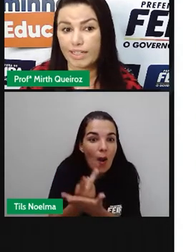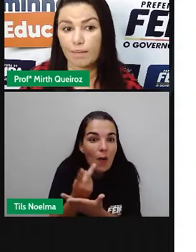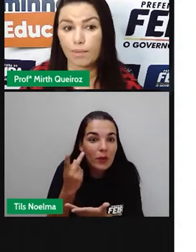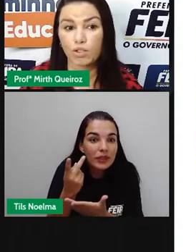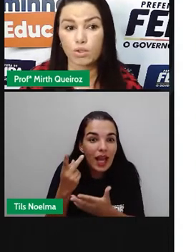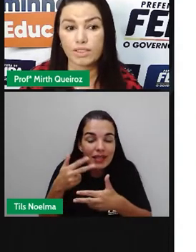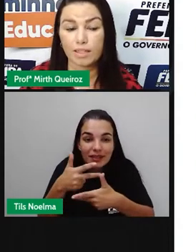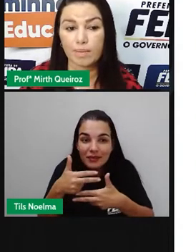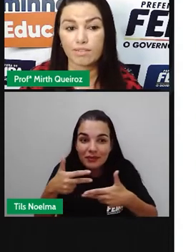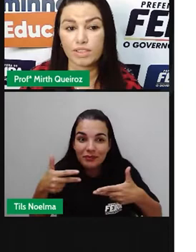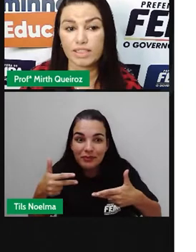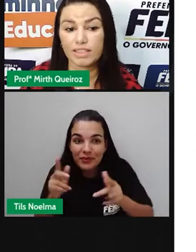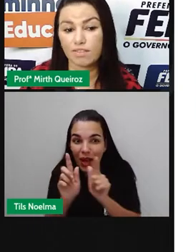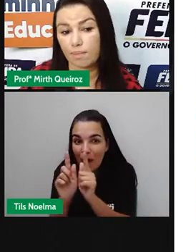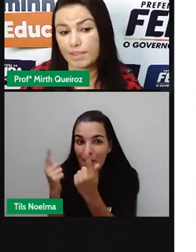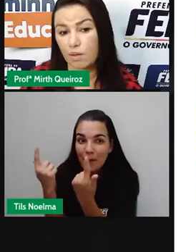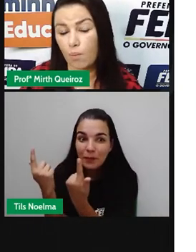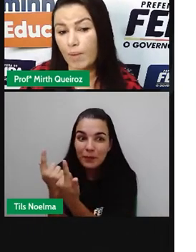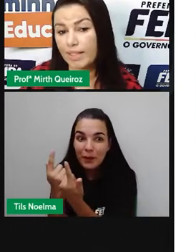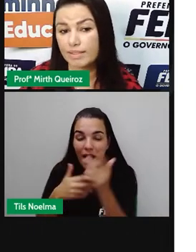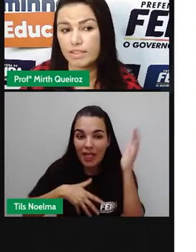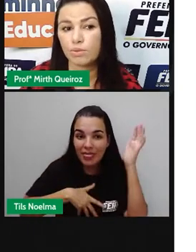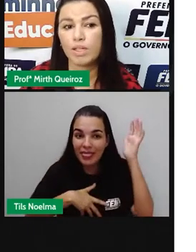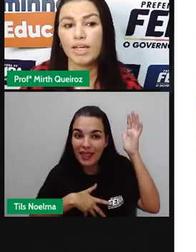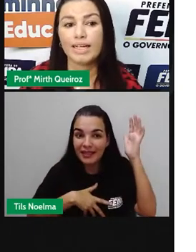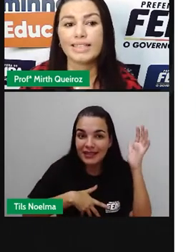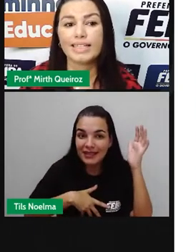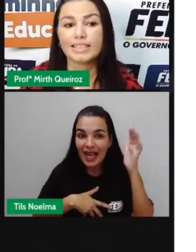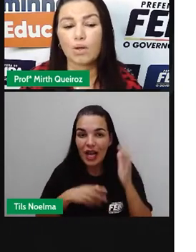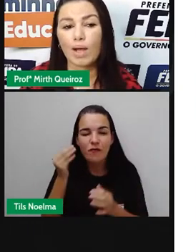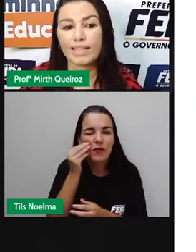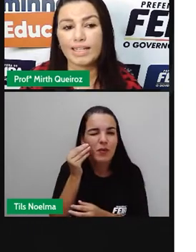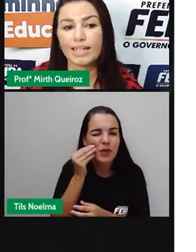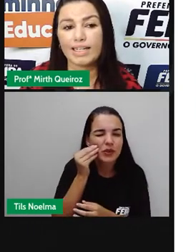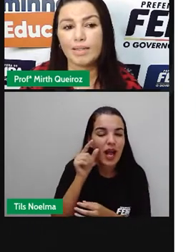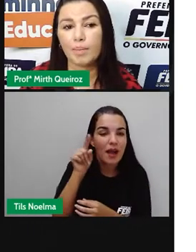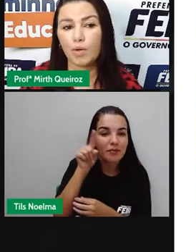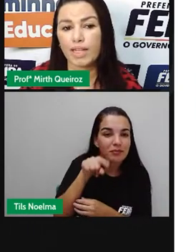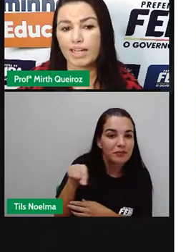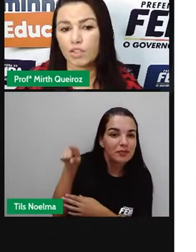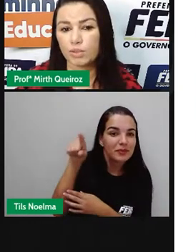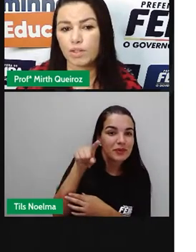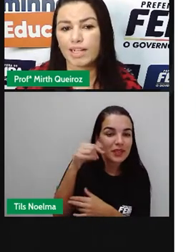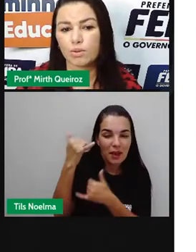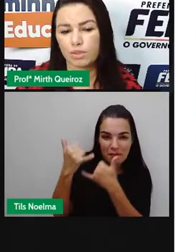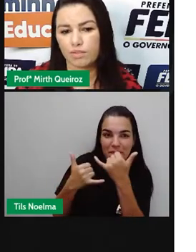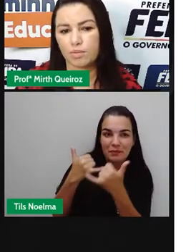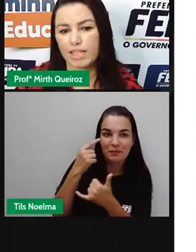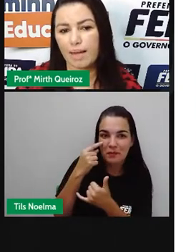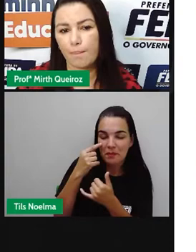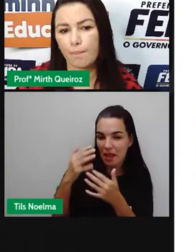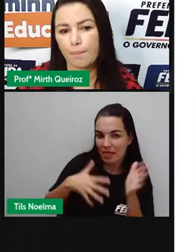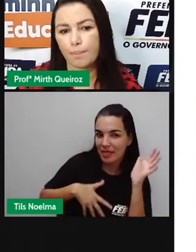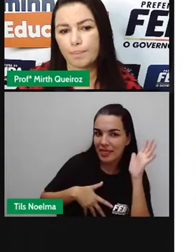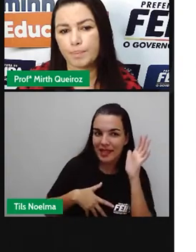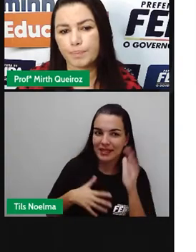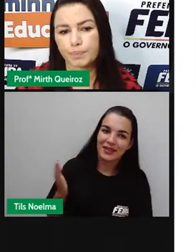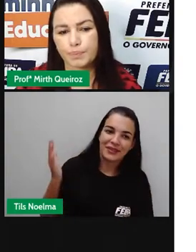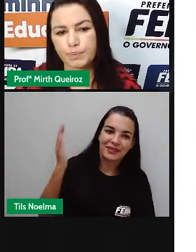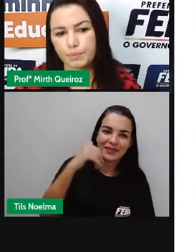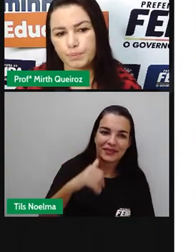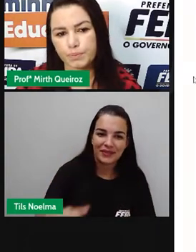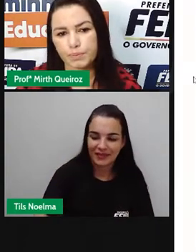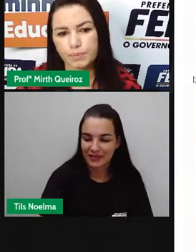da quadrilha, a Pró trouxe aqui para vocês e vai passar um pedacinho desta quadrilha aí, Moleca 2014. Vamos lá?